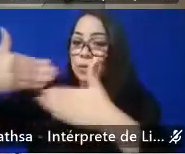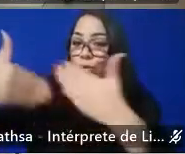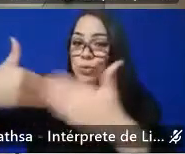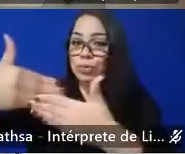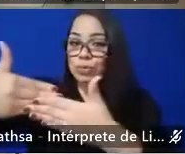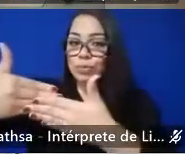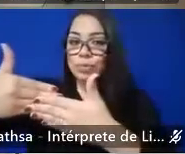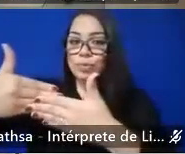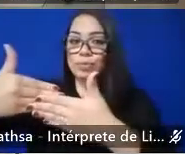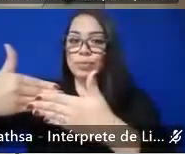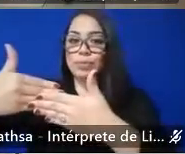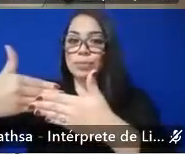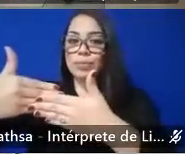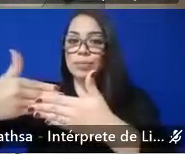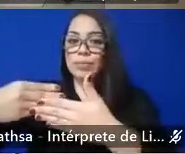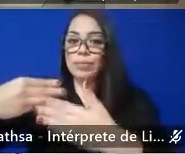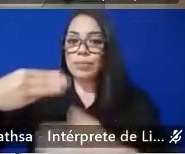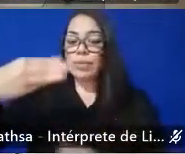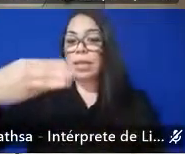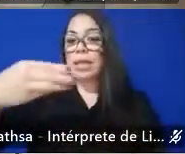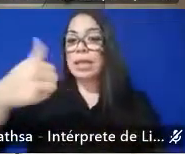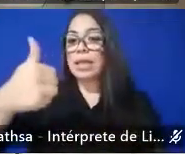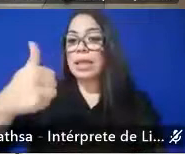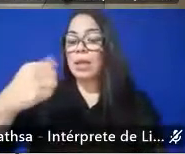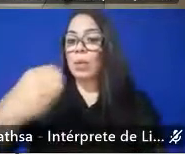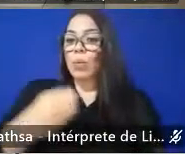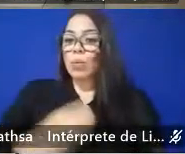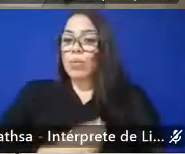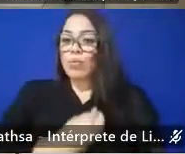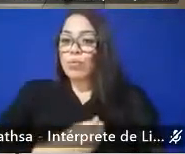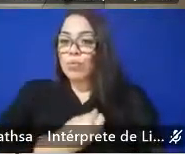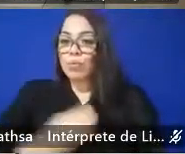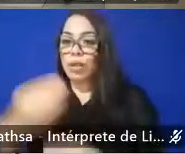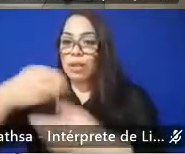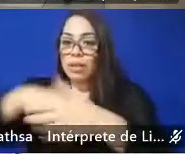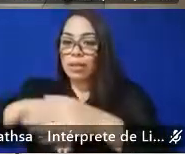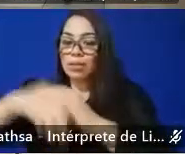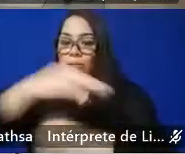é de 31 anos como membro do Ministério Público Fluminense